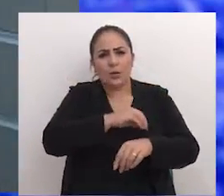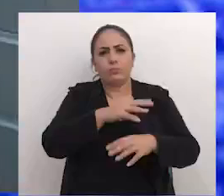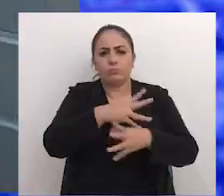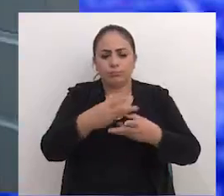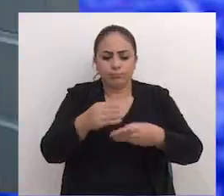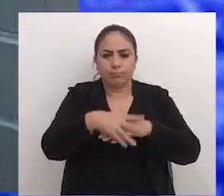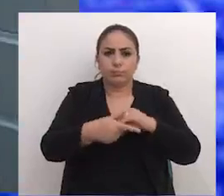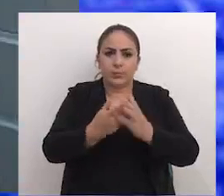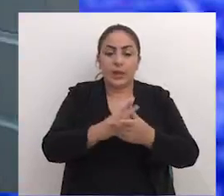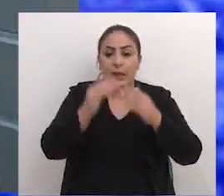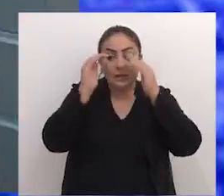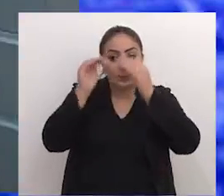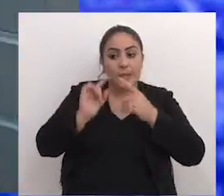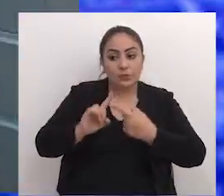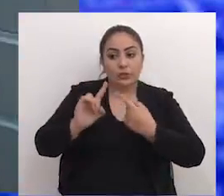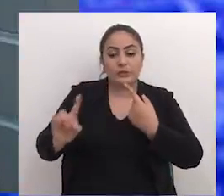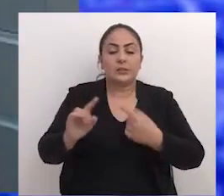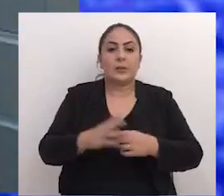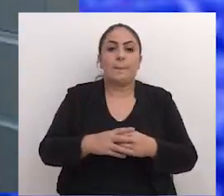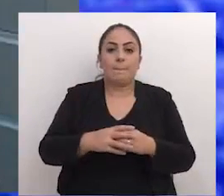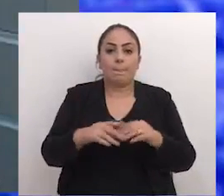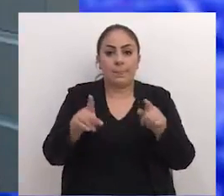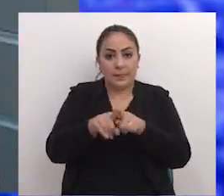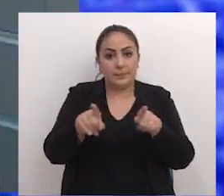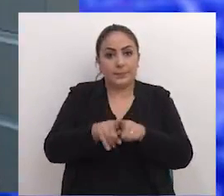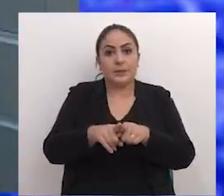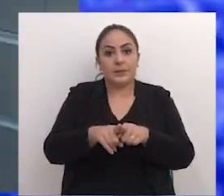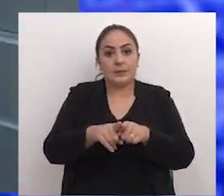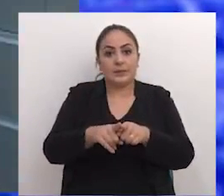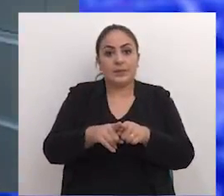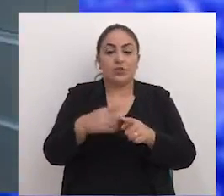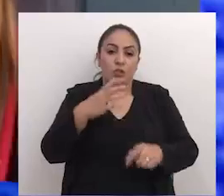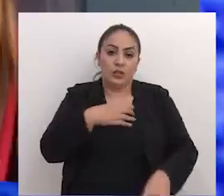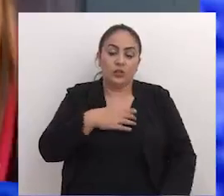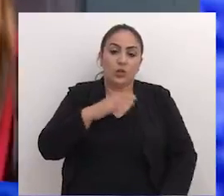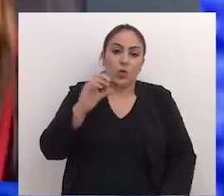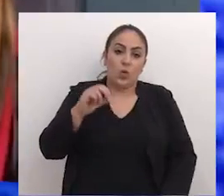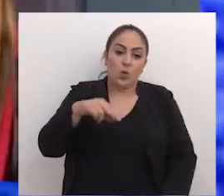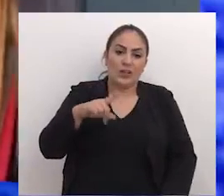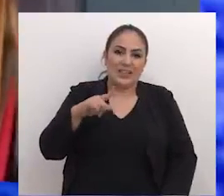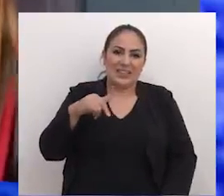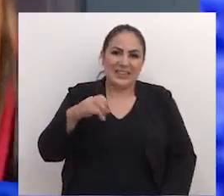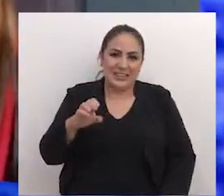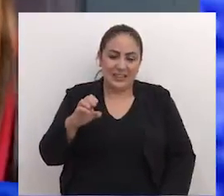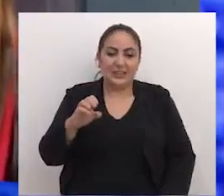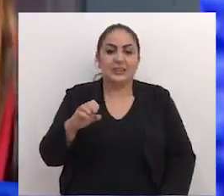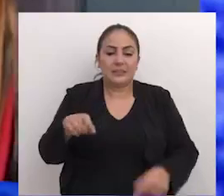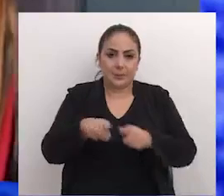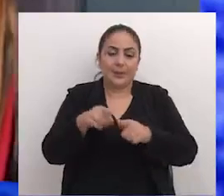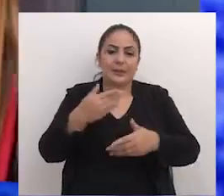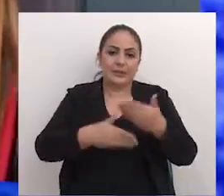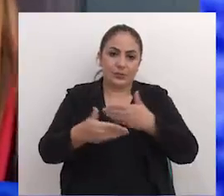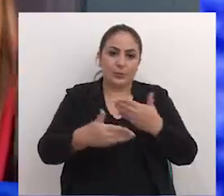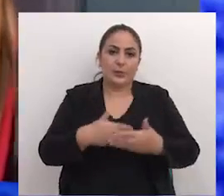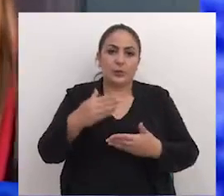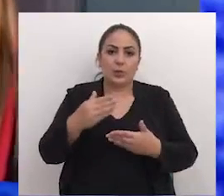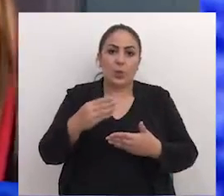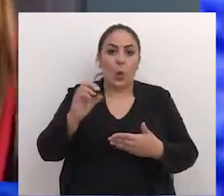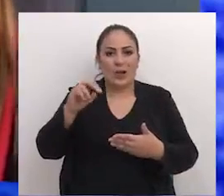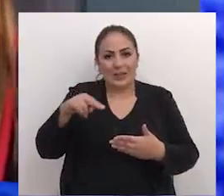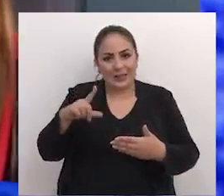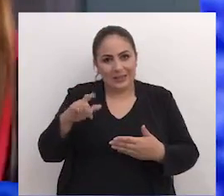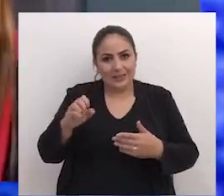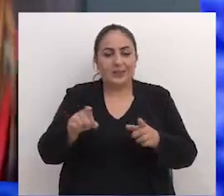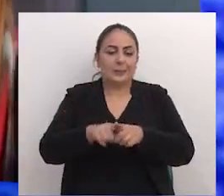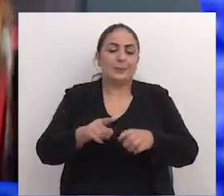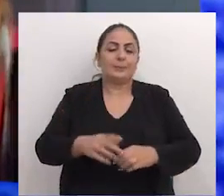gel, respeitando a distância, e também forma online, né? A gente tem realizado atendimentos de forma online nesse